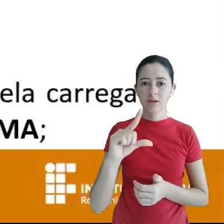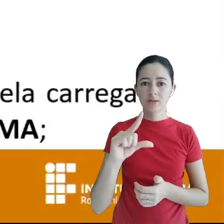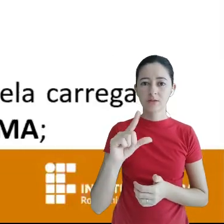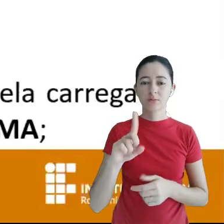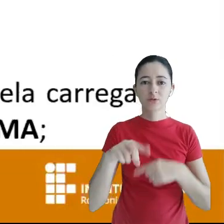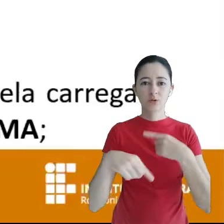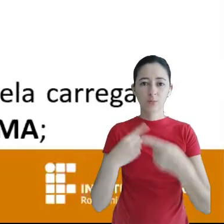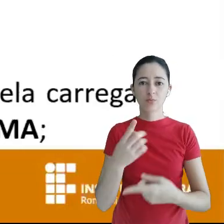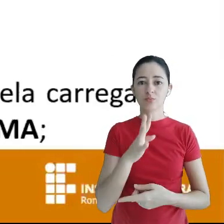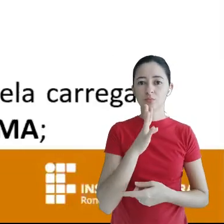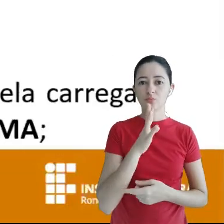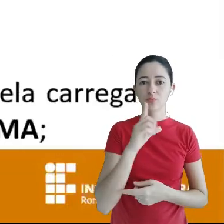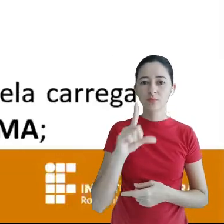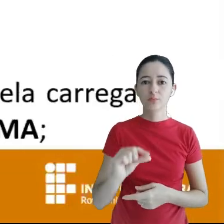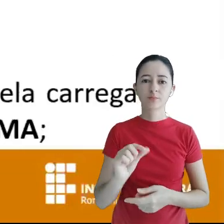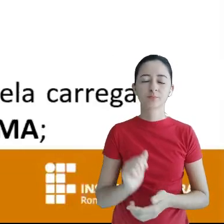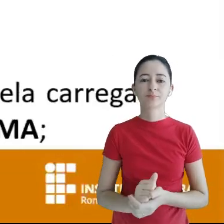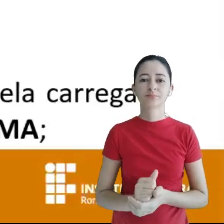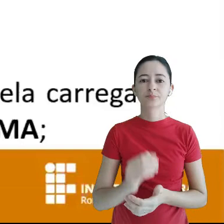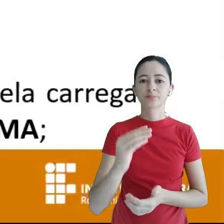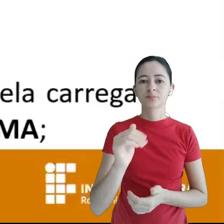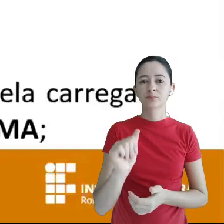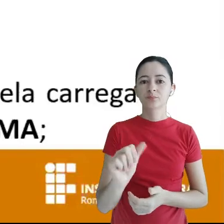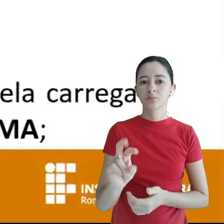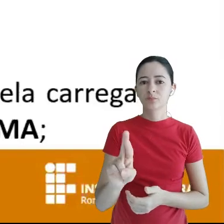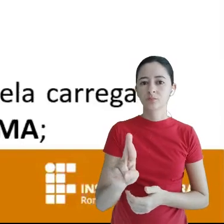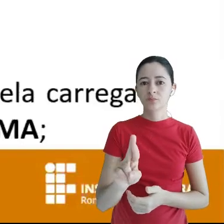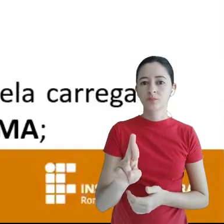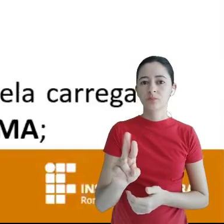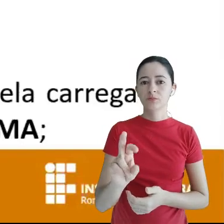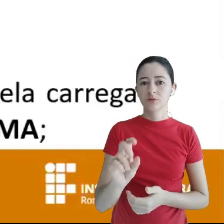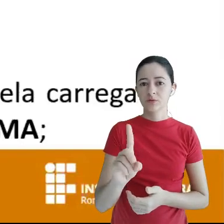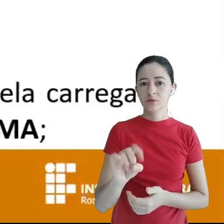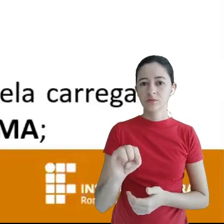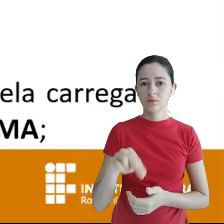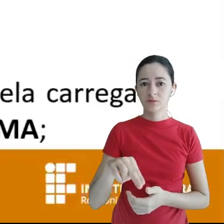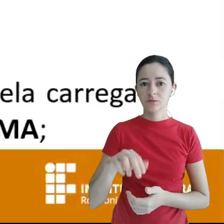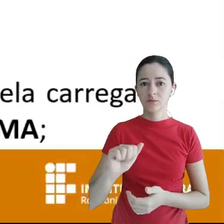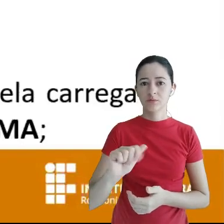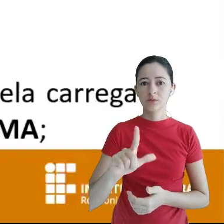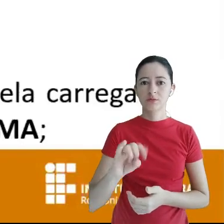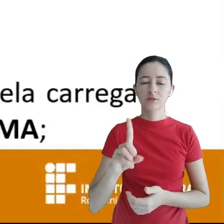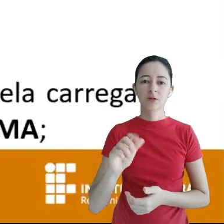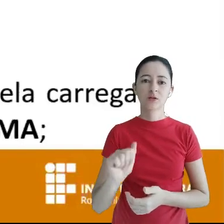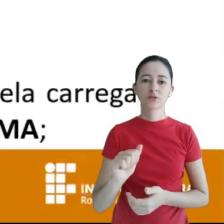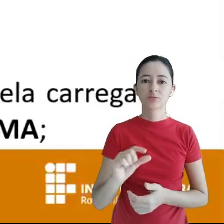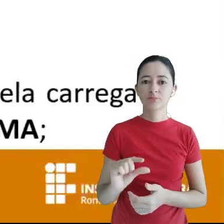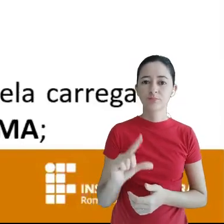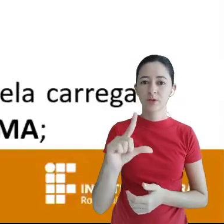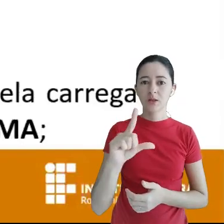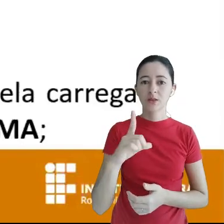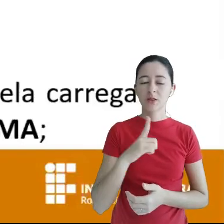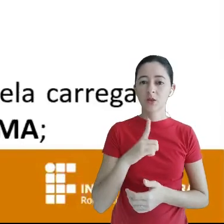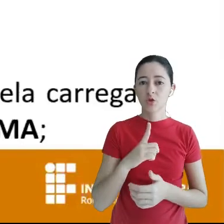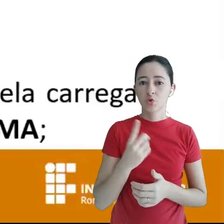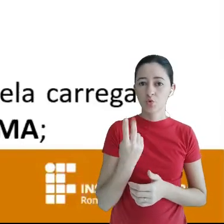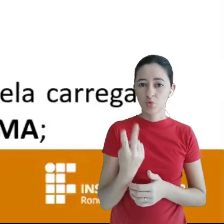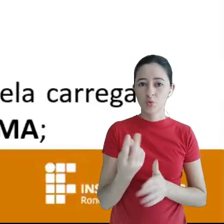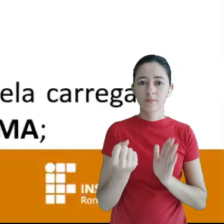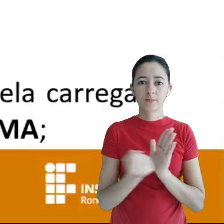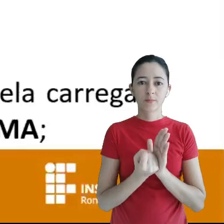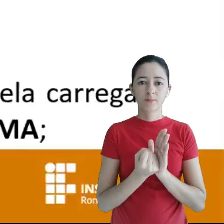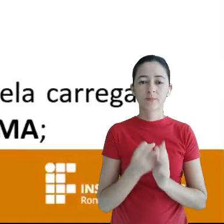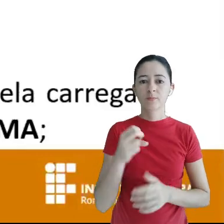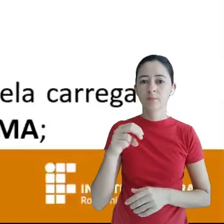a cardinalidade mínima. Na cardinalidade máxima, nós temos dois símbolos possíveis. Nós temos o símbolo